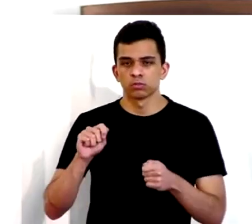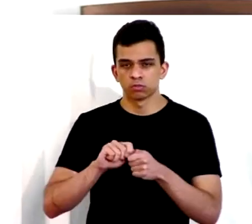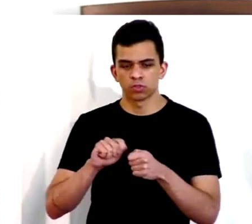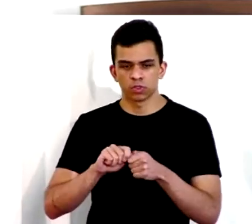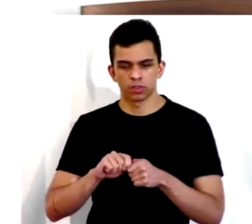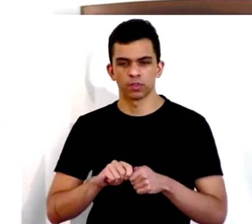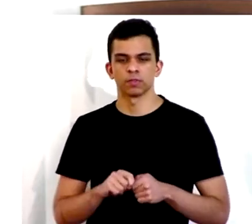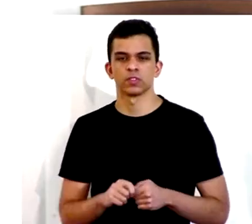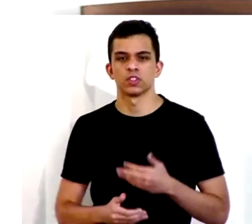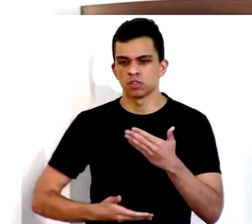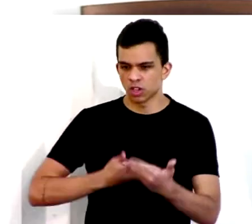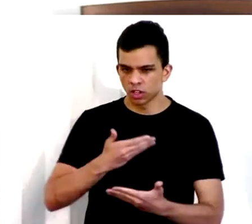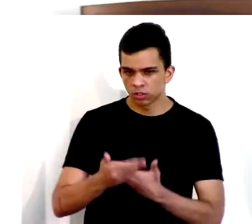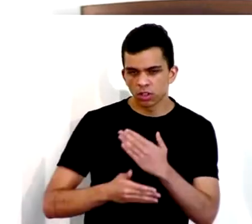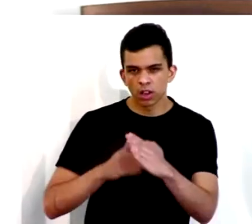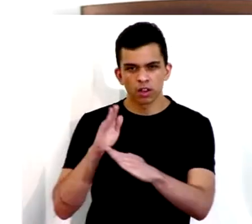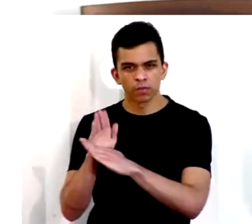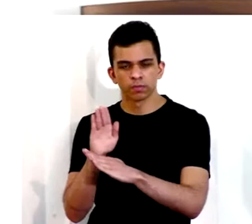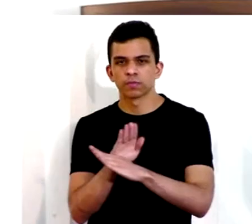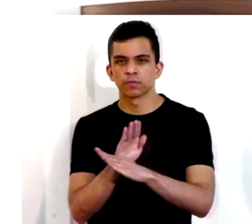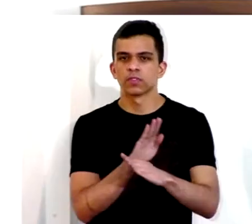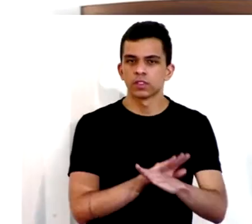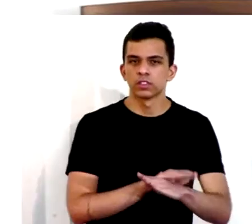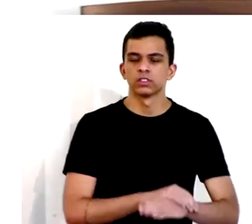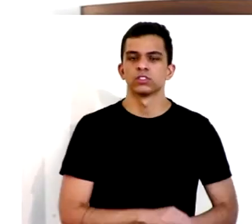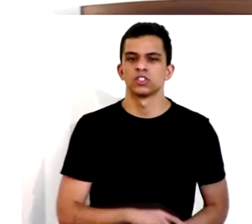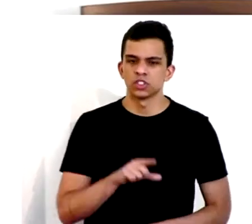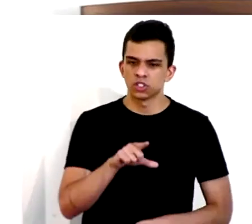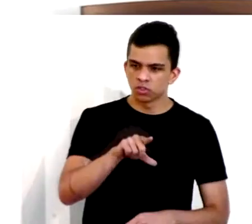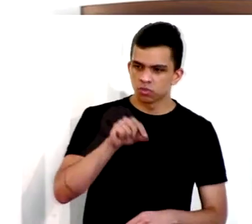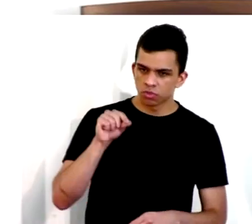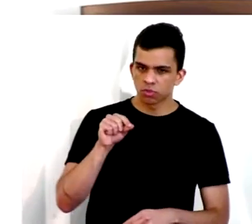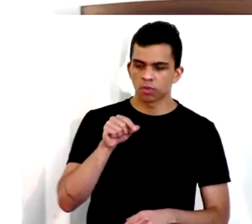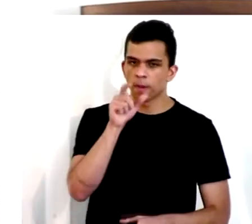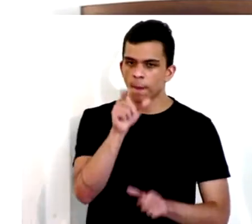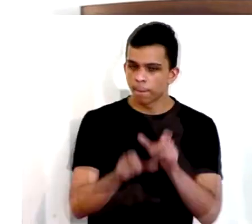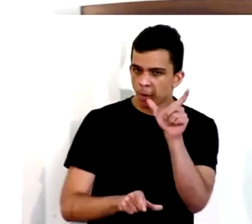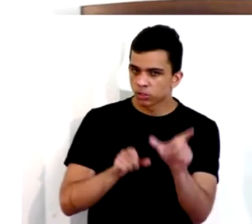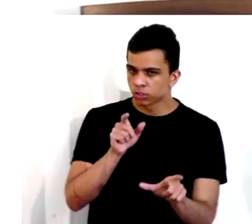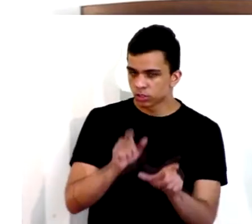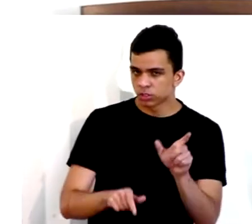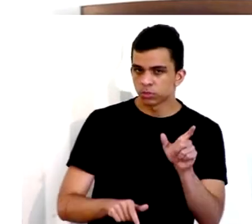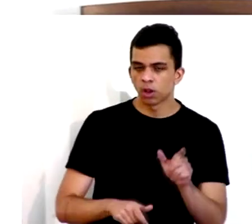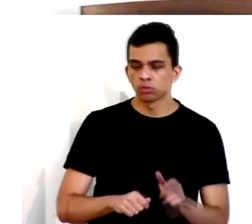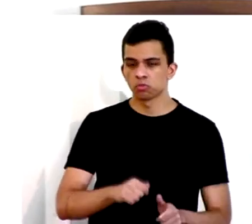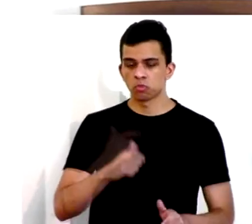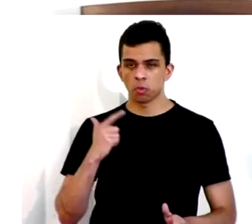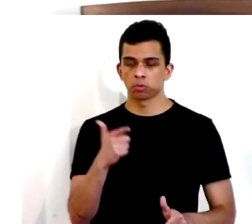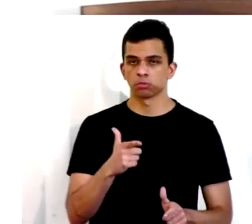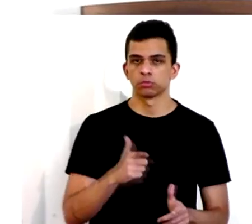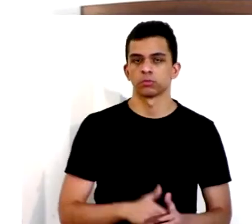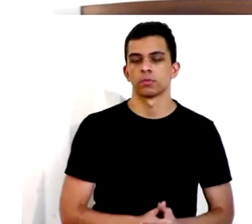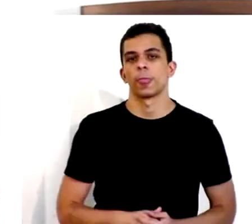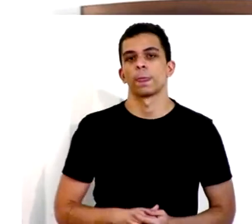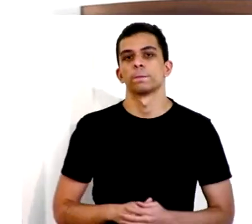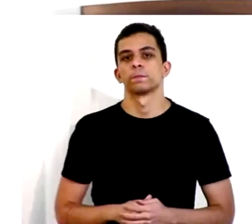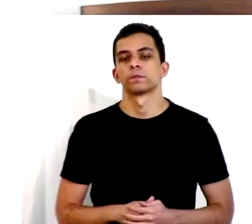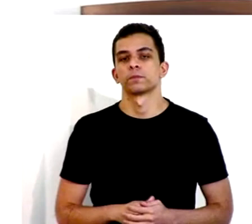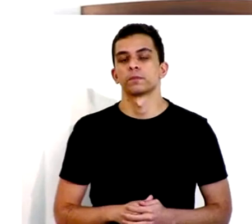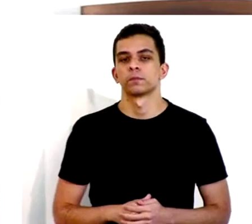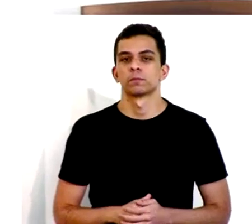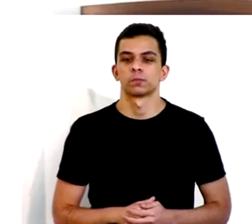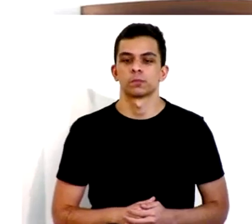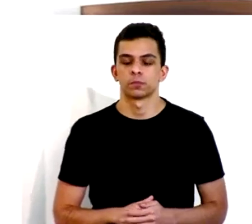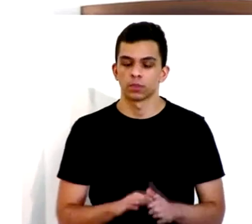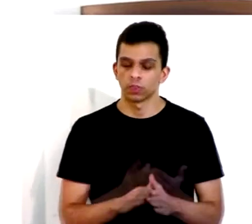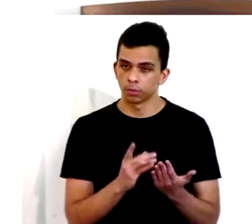para com a outra pessoa. O amor de Deus é demonstrado pela obediência à sua palavra. Se me amais, guardareis